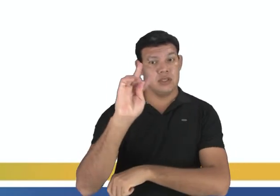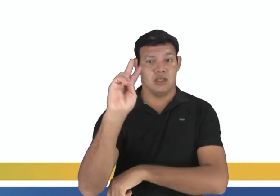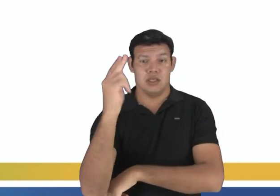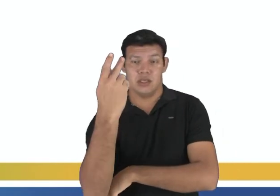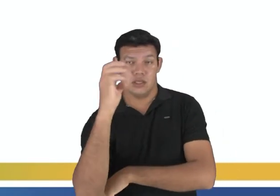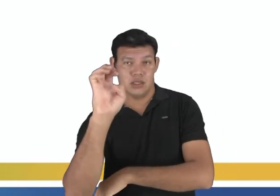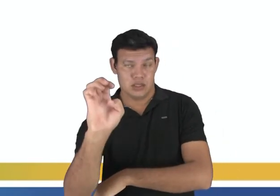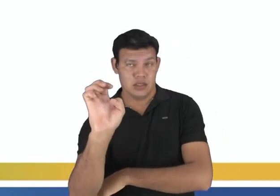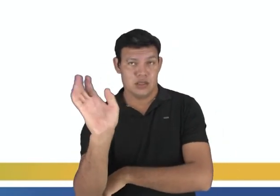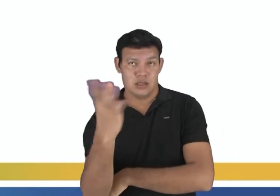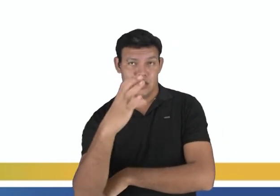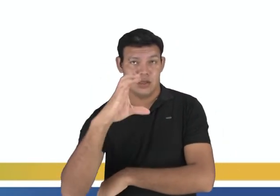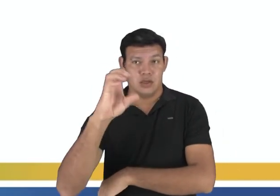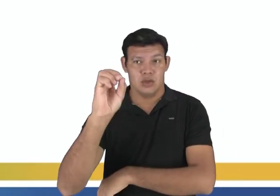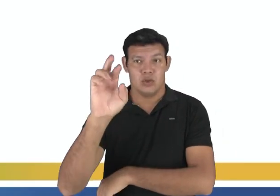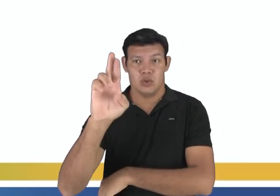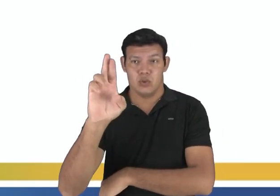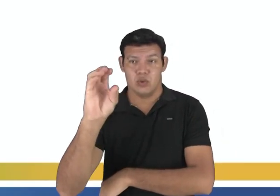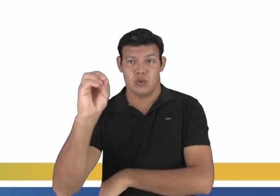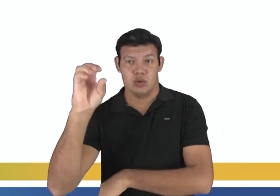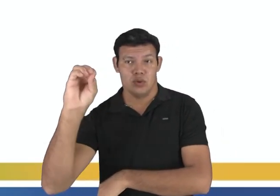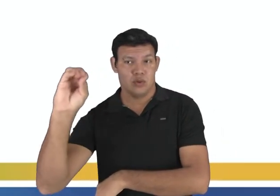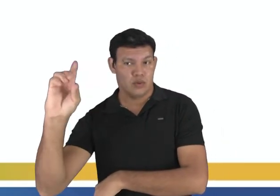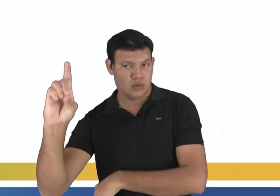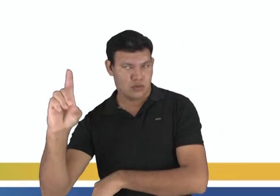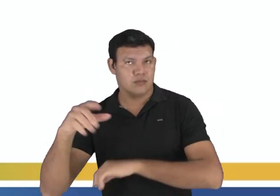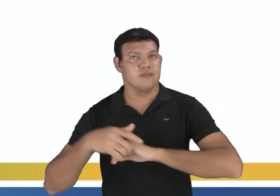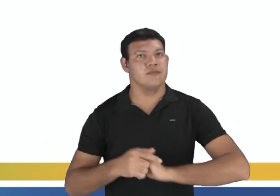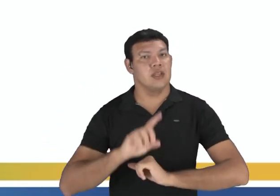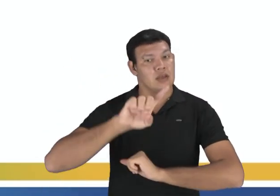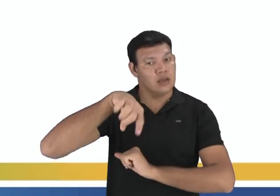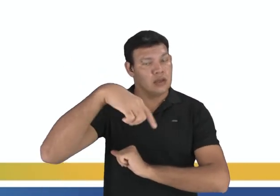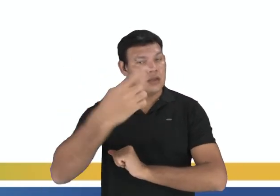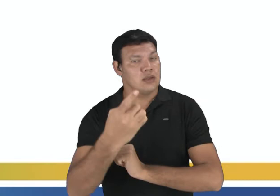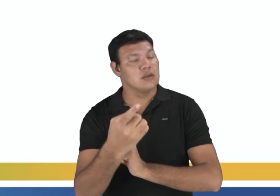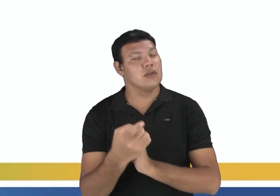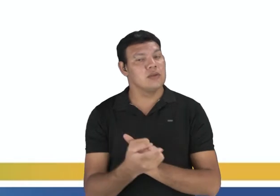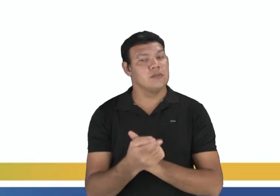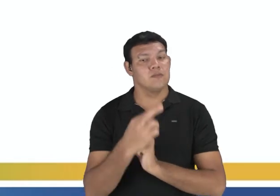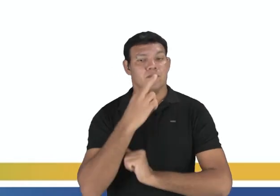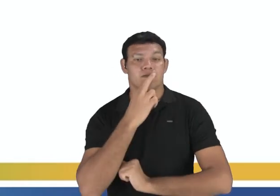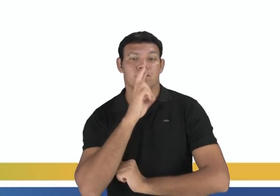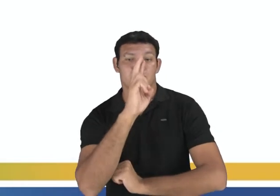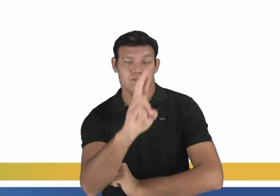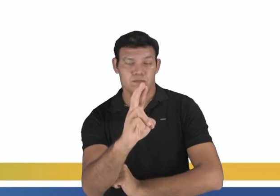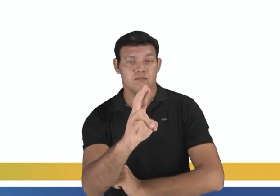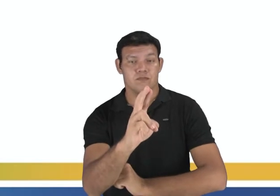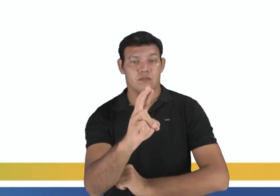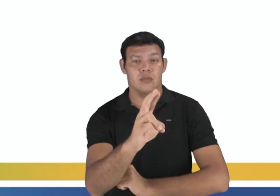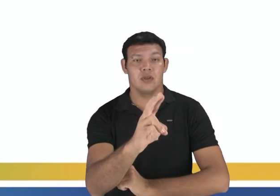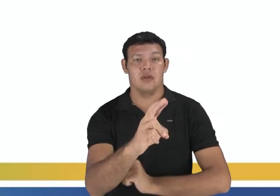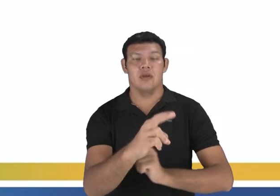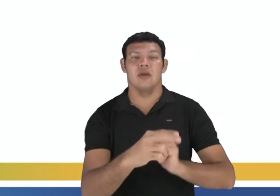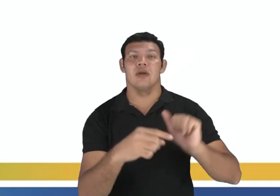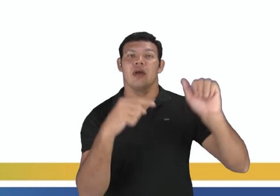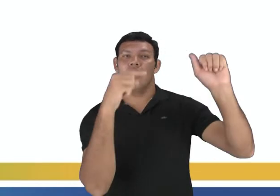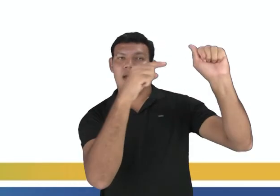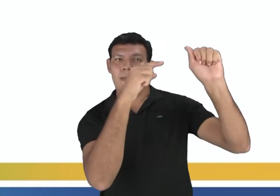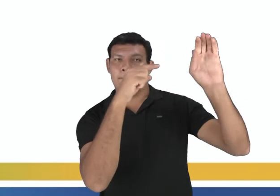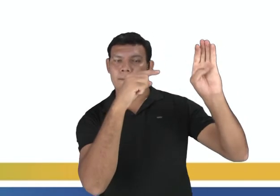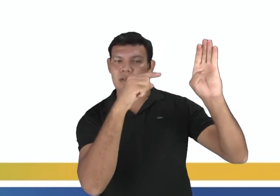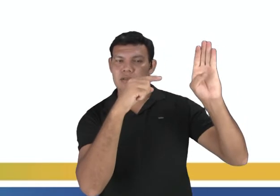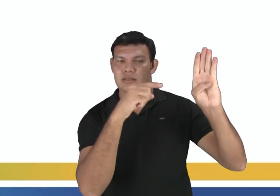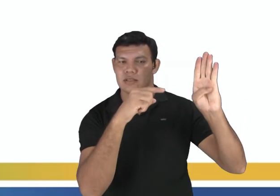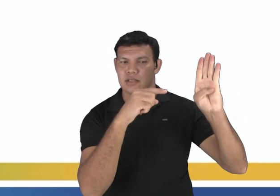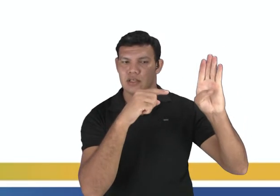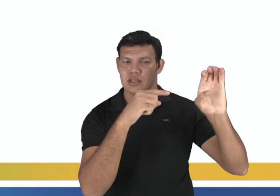depois tentem resolver essas questões, relacionar essas colunas. Vamos lá? Primeiro vocês